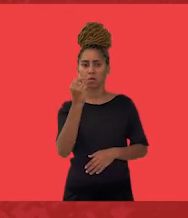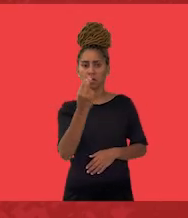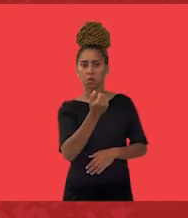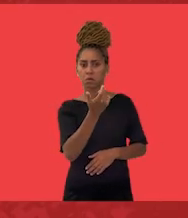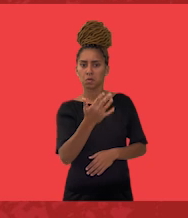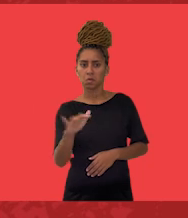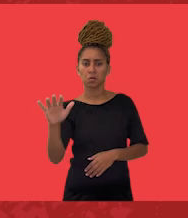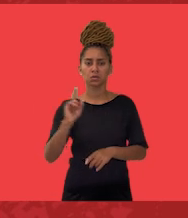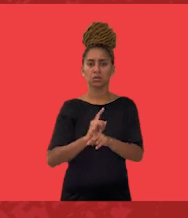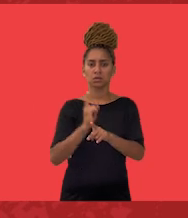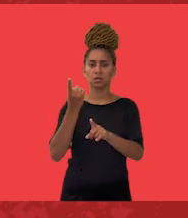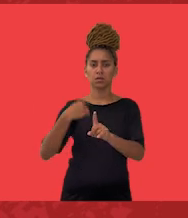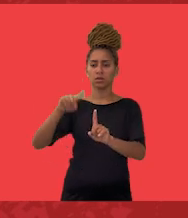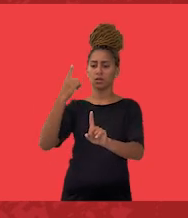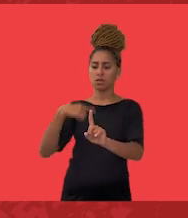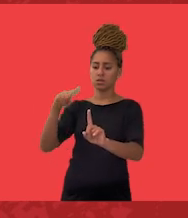Era minúscula.